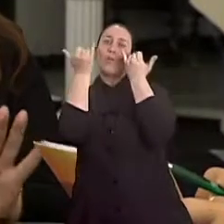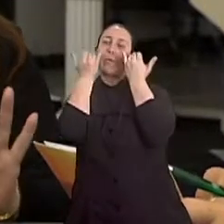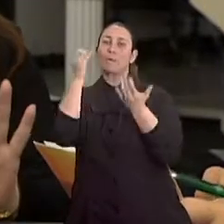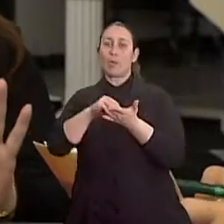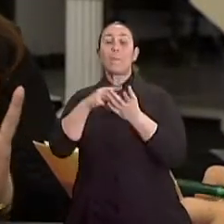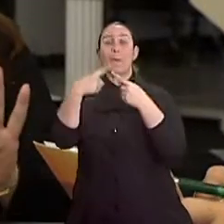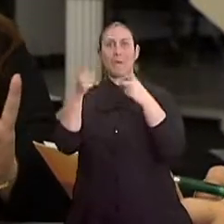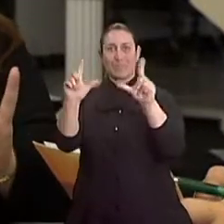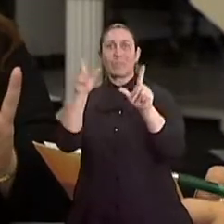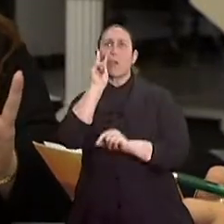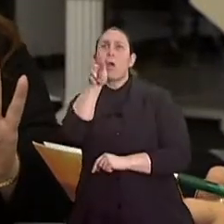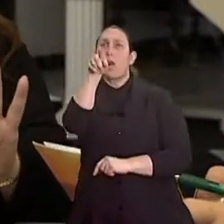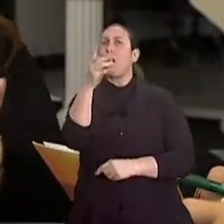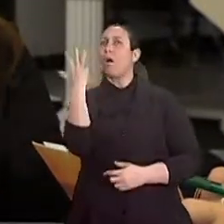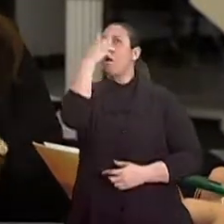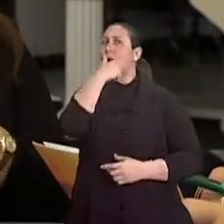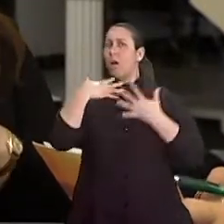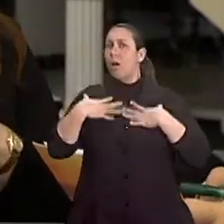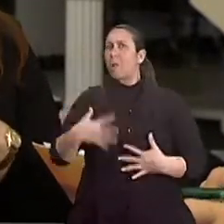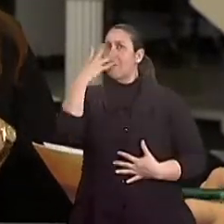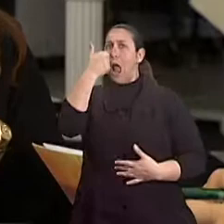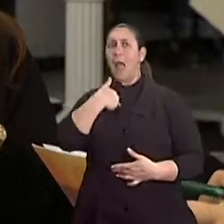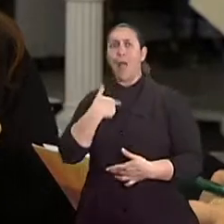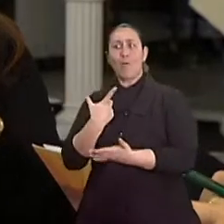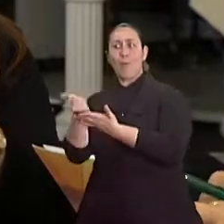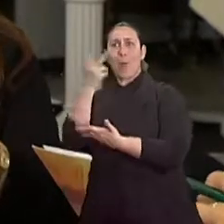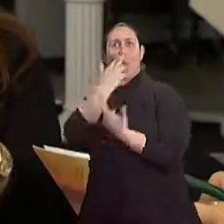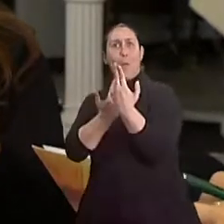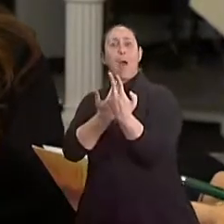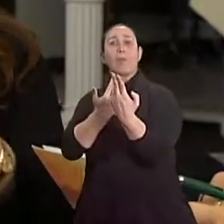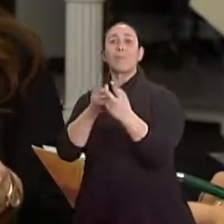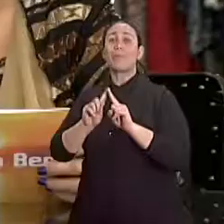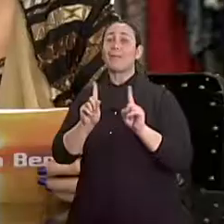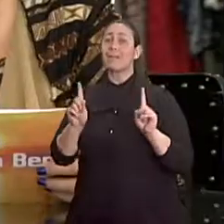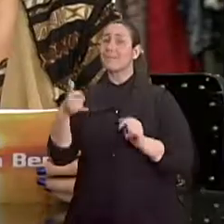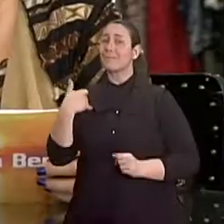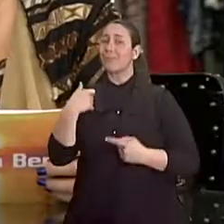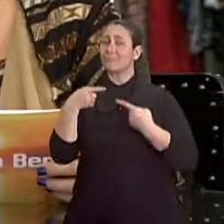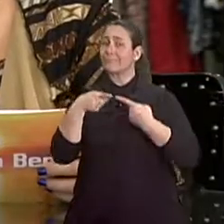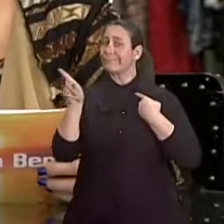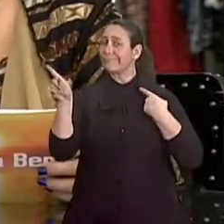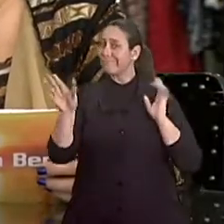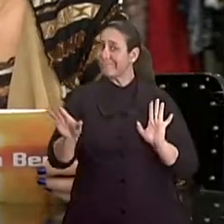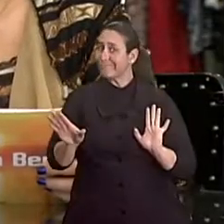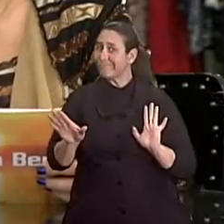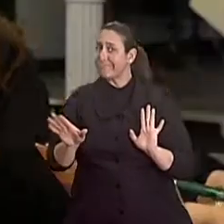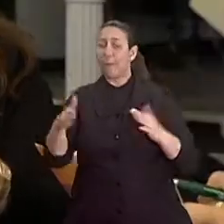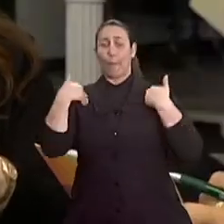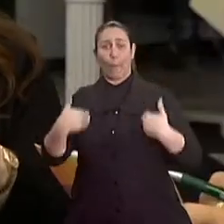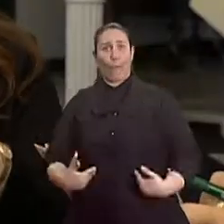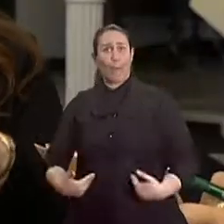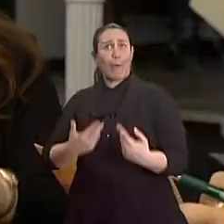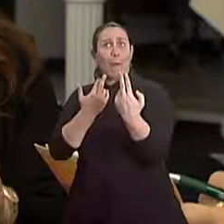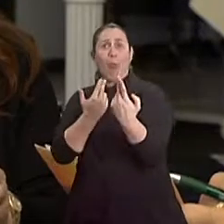as mulheres acham que tudo que tem na novela, elas devem colocar. Só que, às vezes, a idade não é a mesma. Não é adequada. O corpo não é o mesmo, mas elas